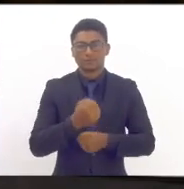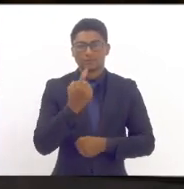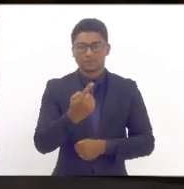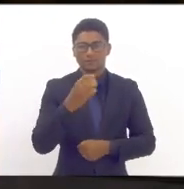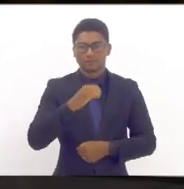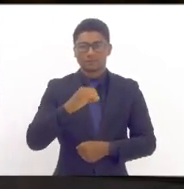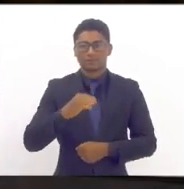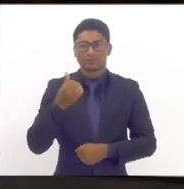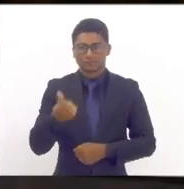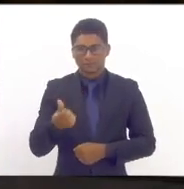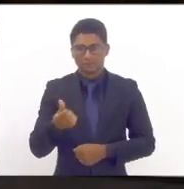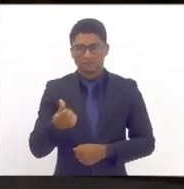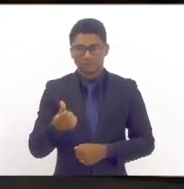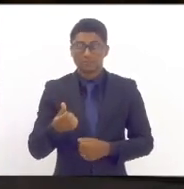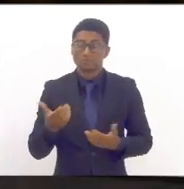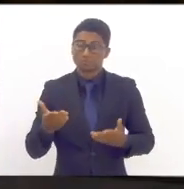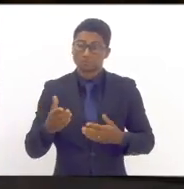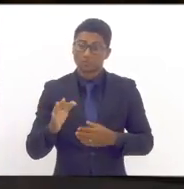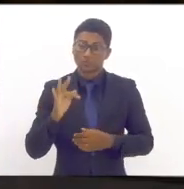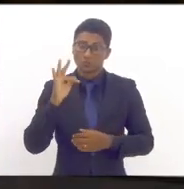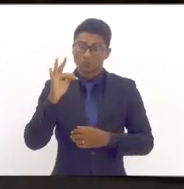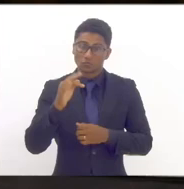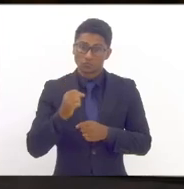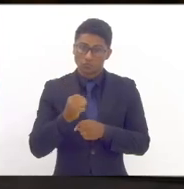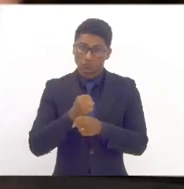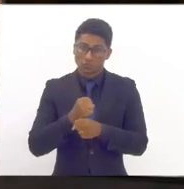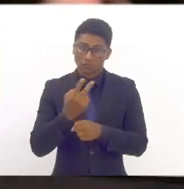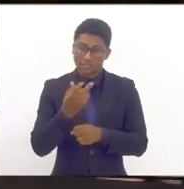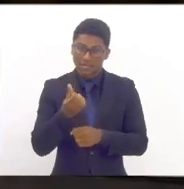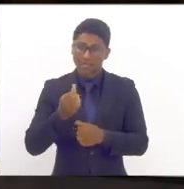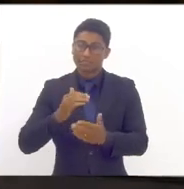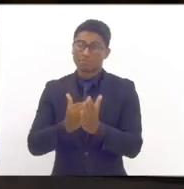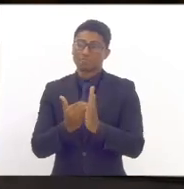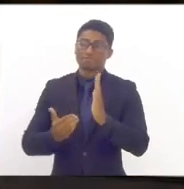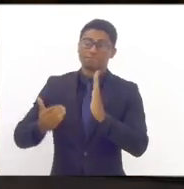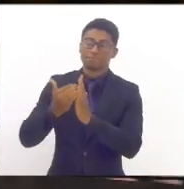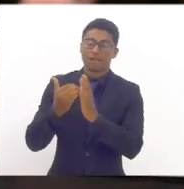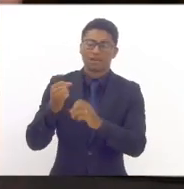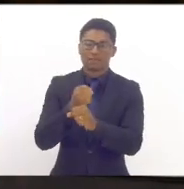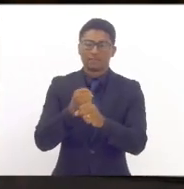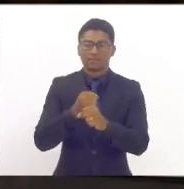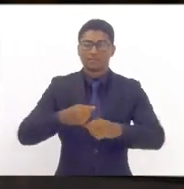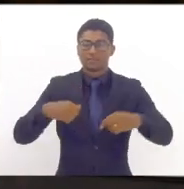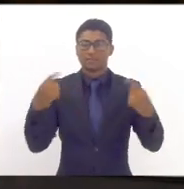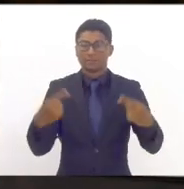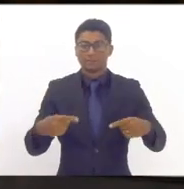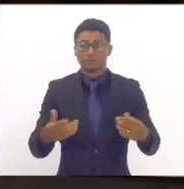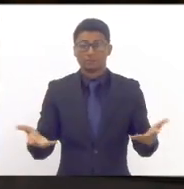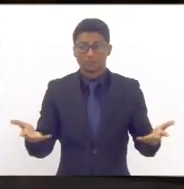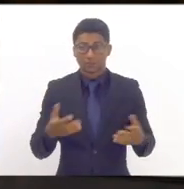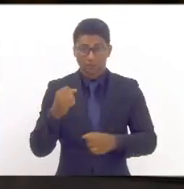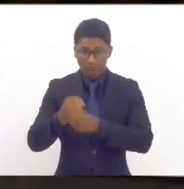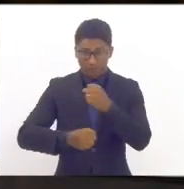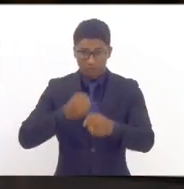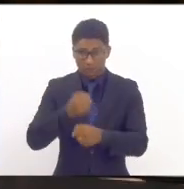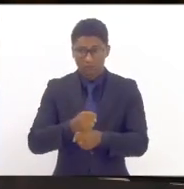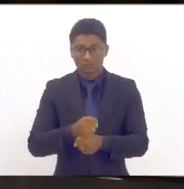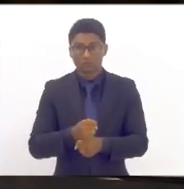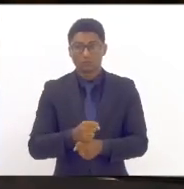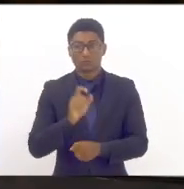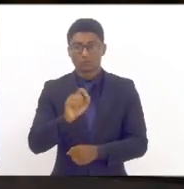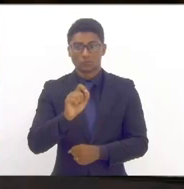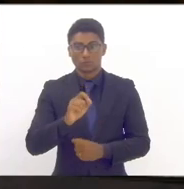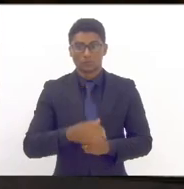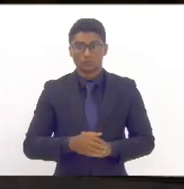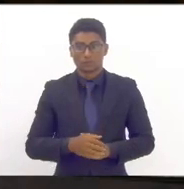anos. Que venham os próximos 26, os próximos desafios que já se colocam agora para o início do ano. Como